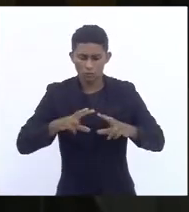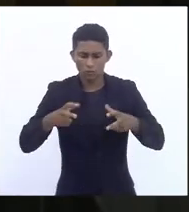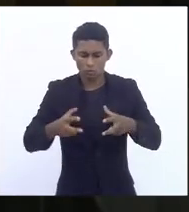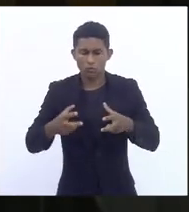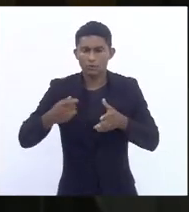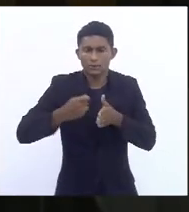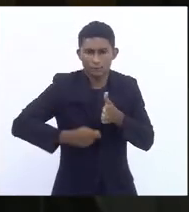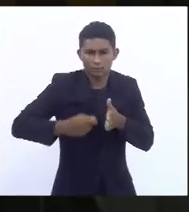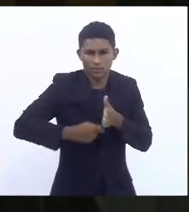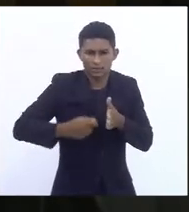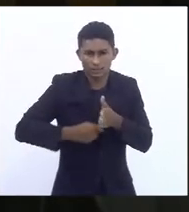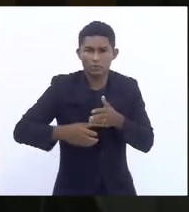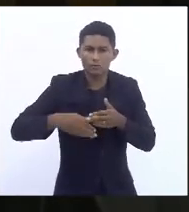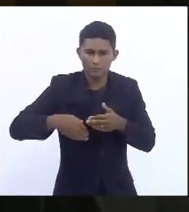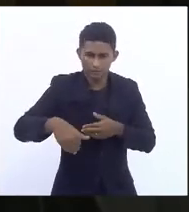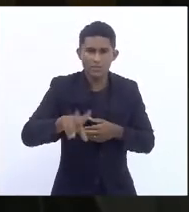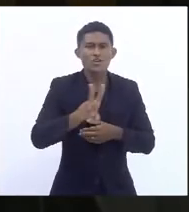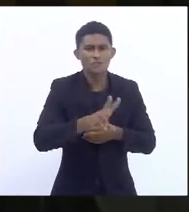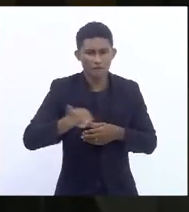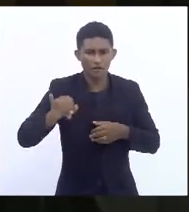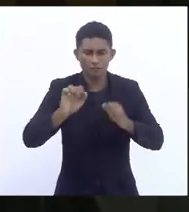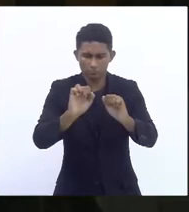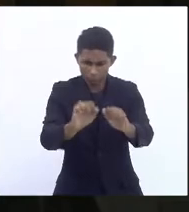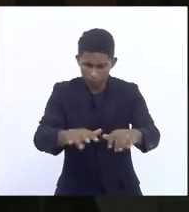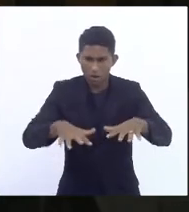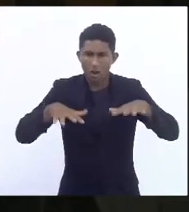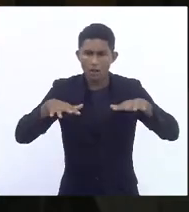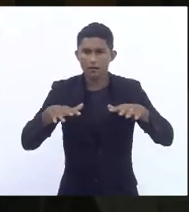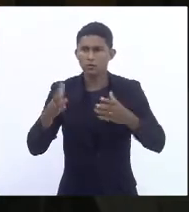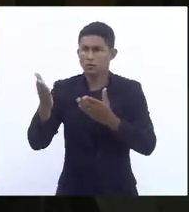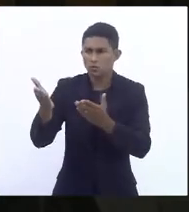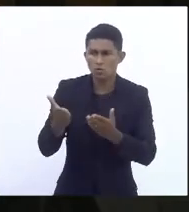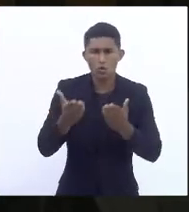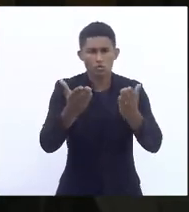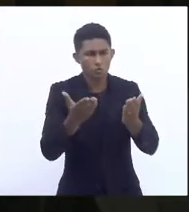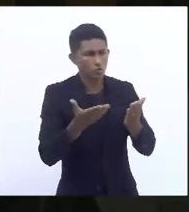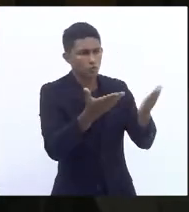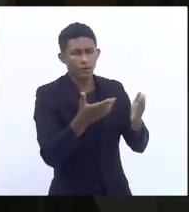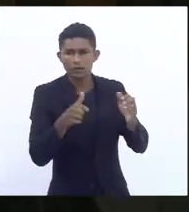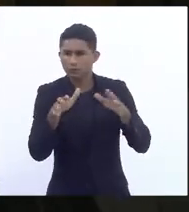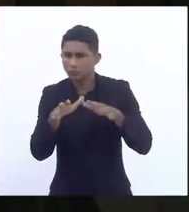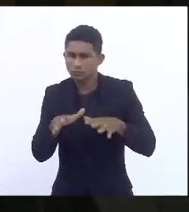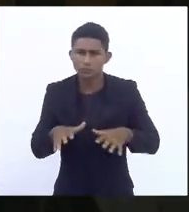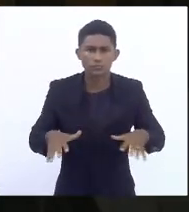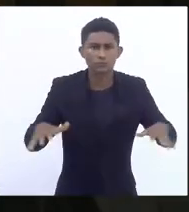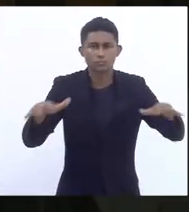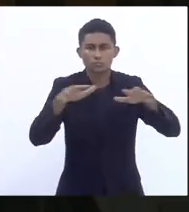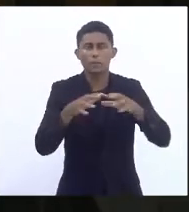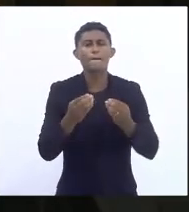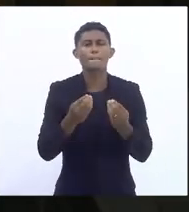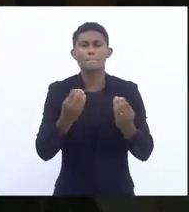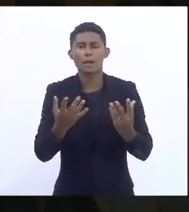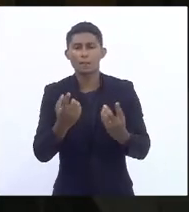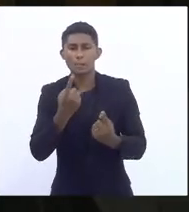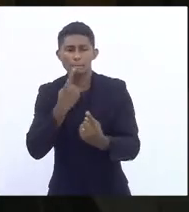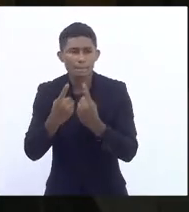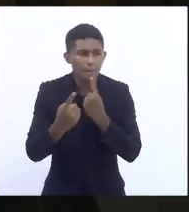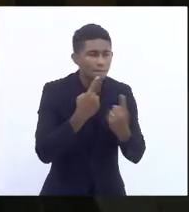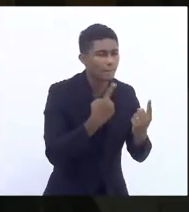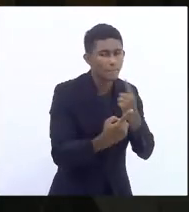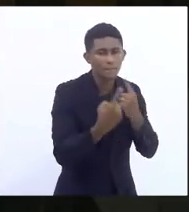uma audiência pública, chamando todos esses atores para discutir o